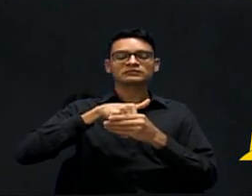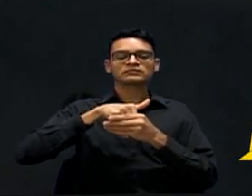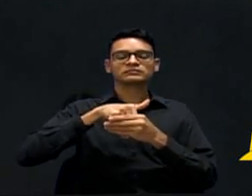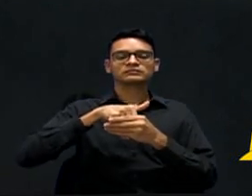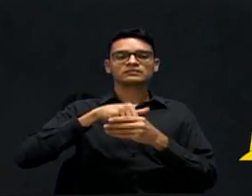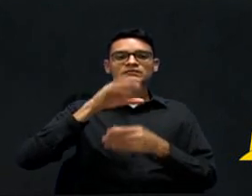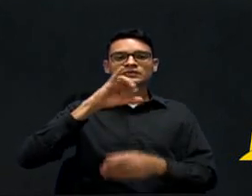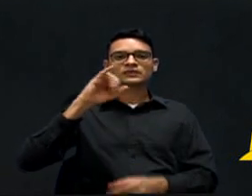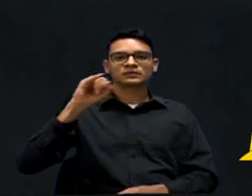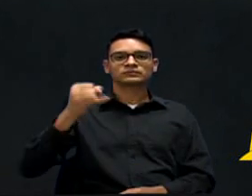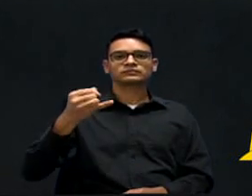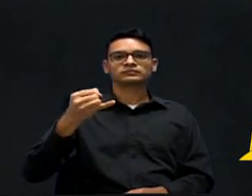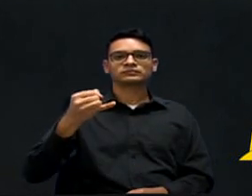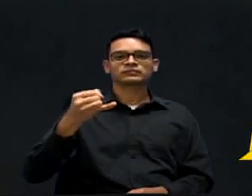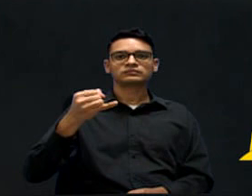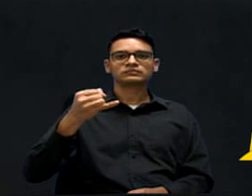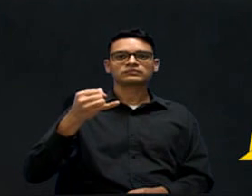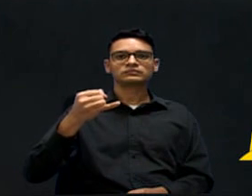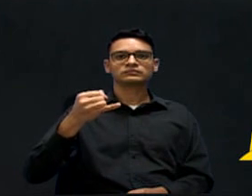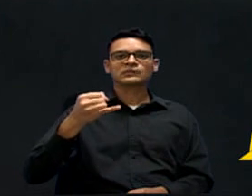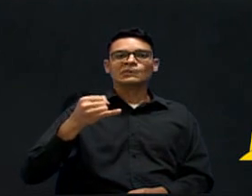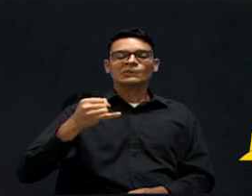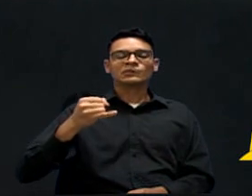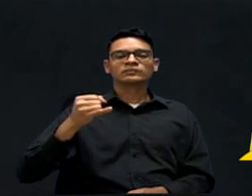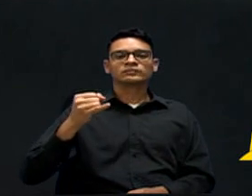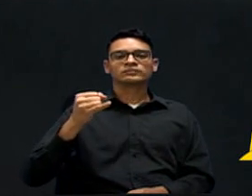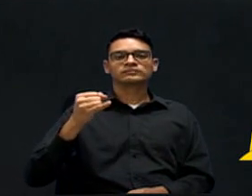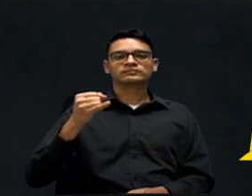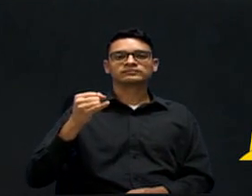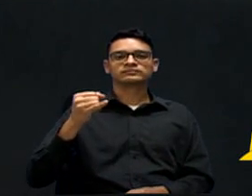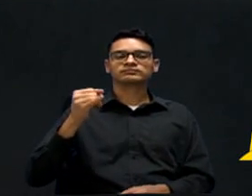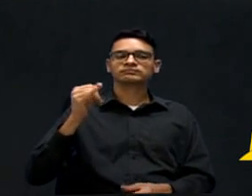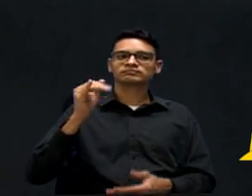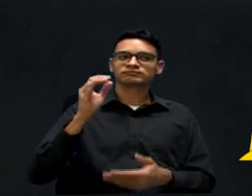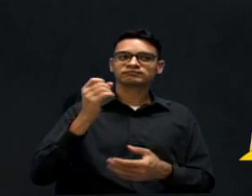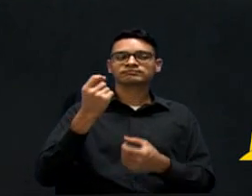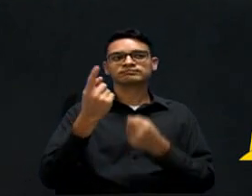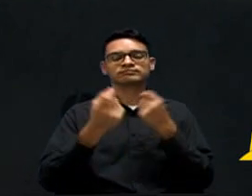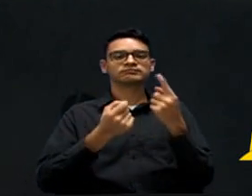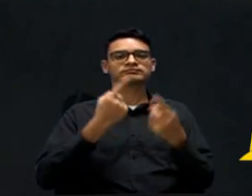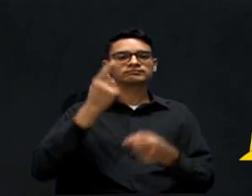Vereador Cícero João de Madureira, de vez em quando, de Belém.